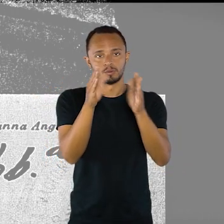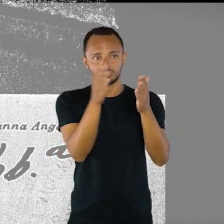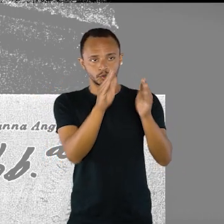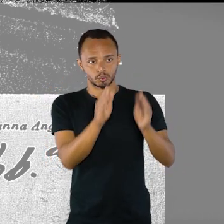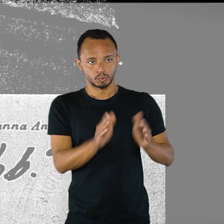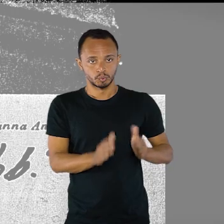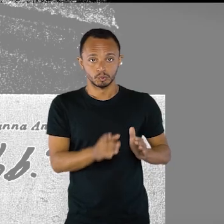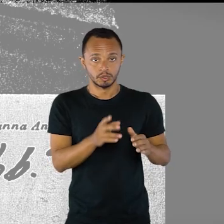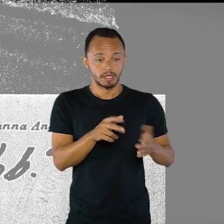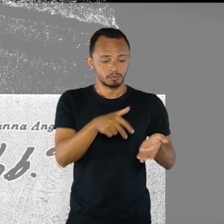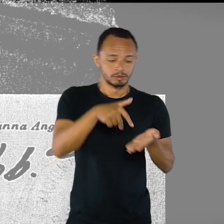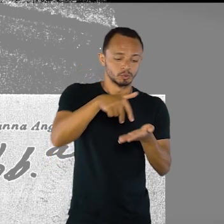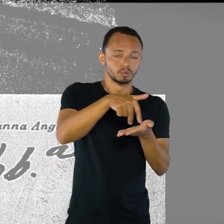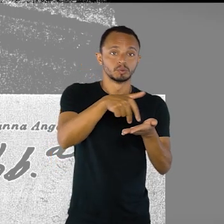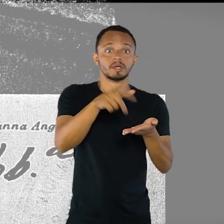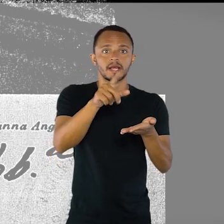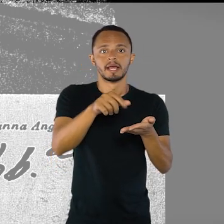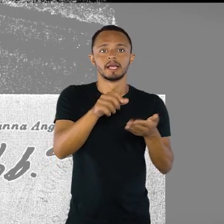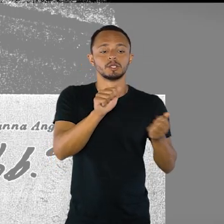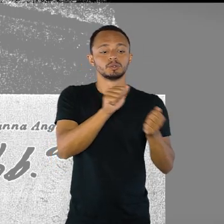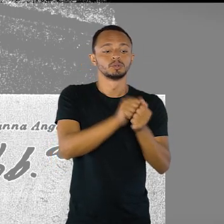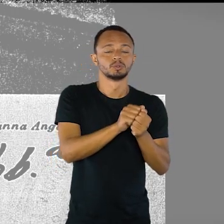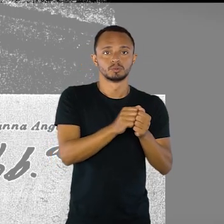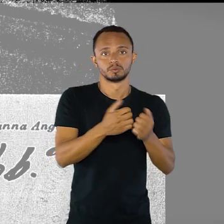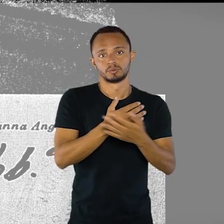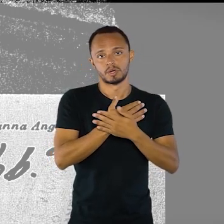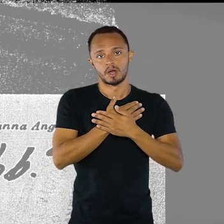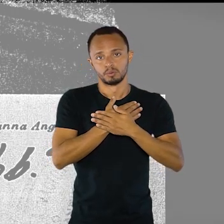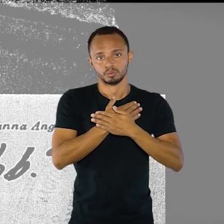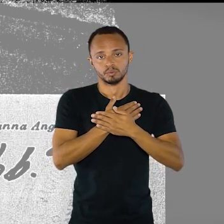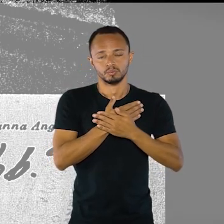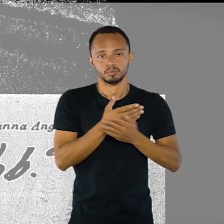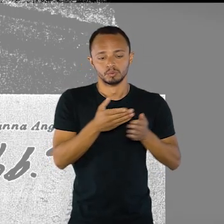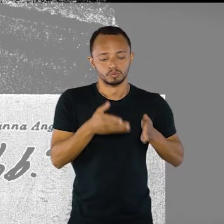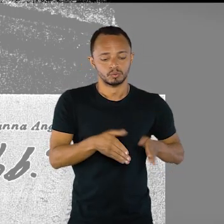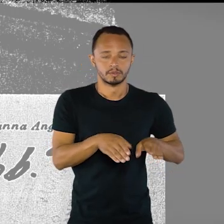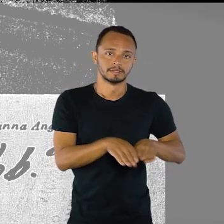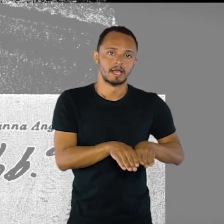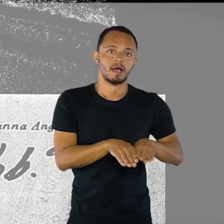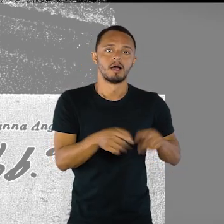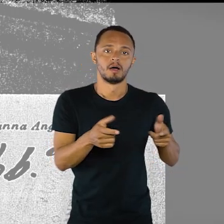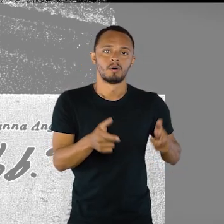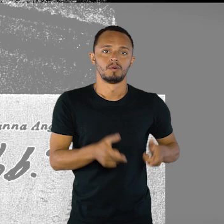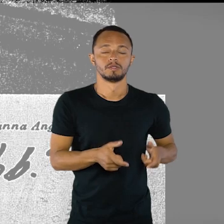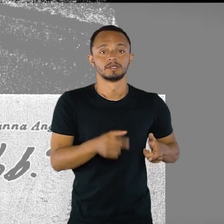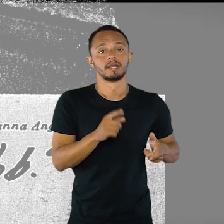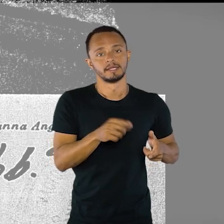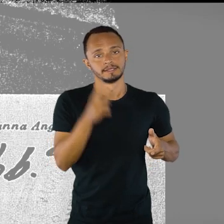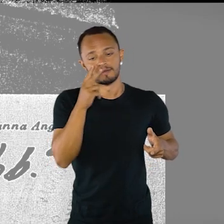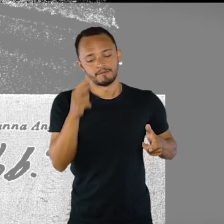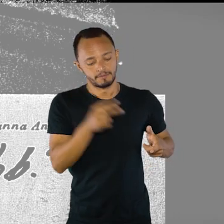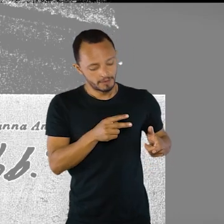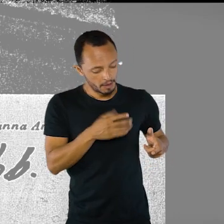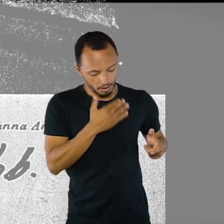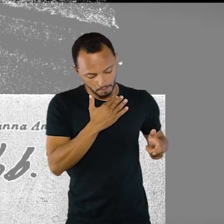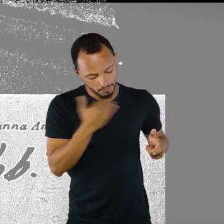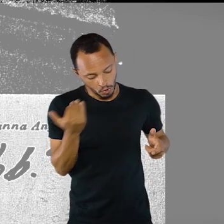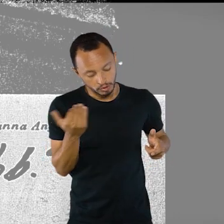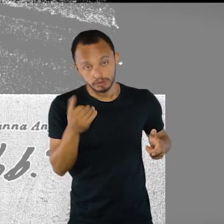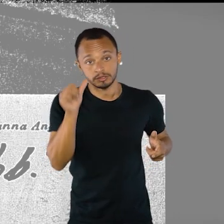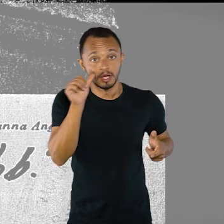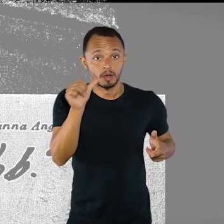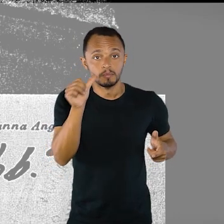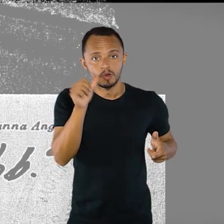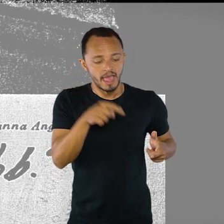que fica junto ao túmulo simbólico de Joana Angélica, em que a gente vê esse momento da morte da mártir, de uma mulher